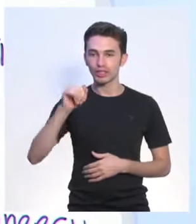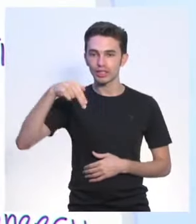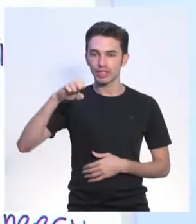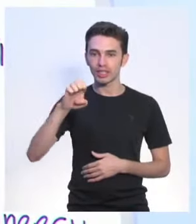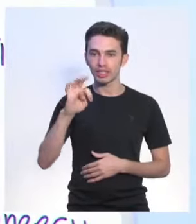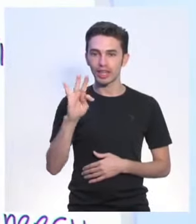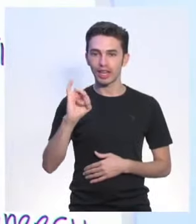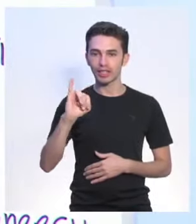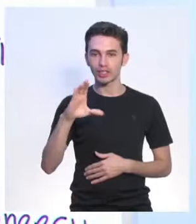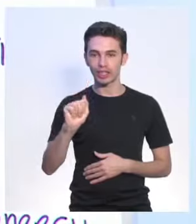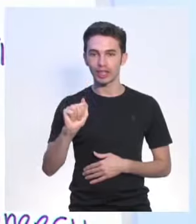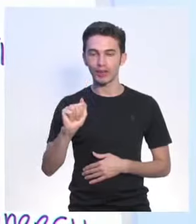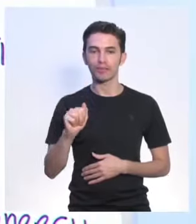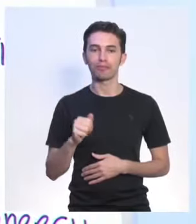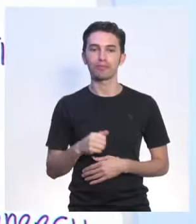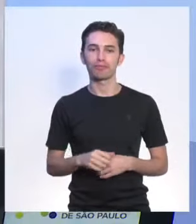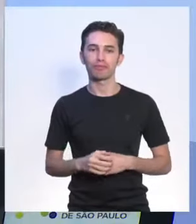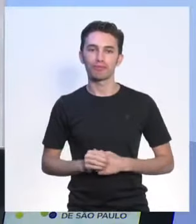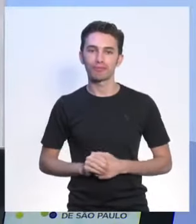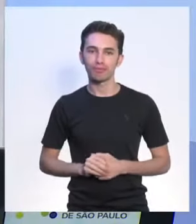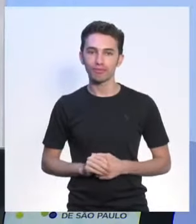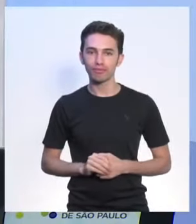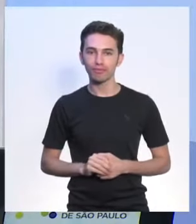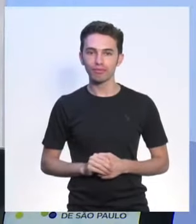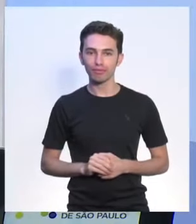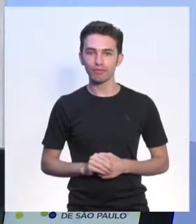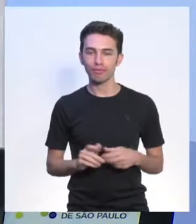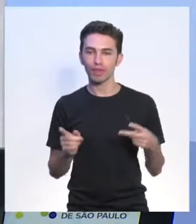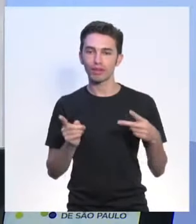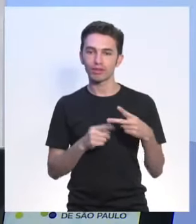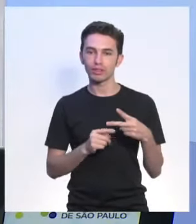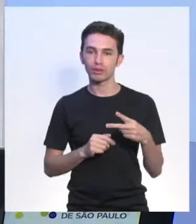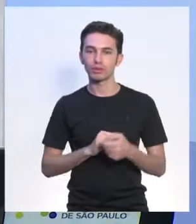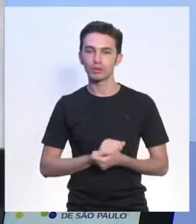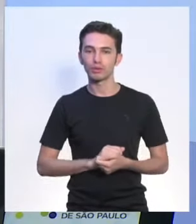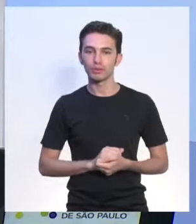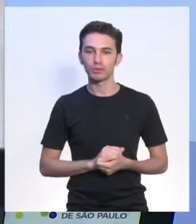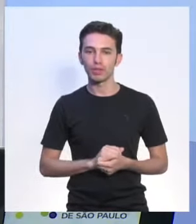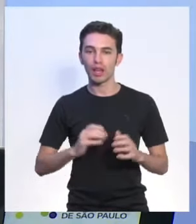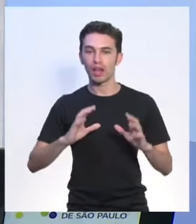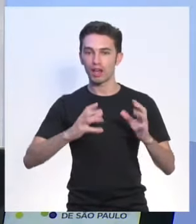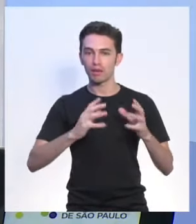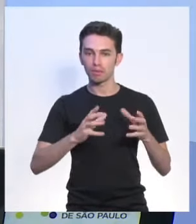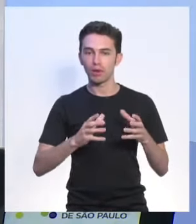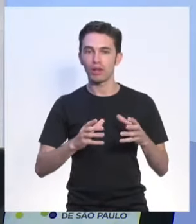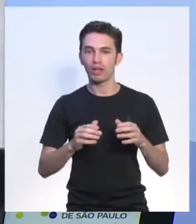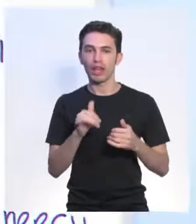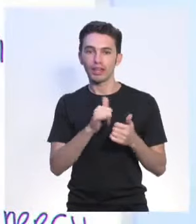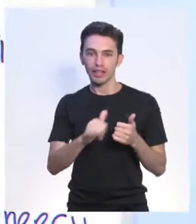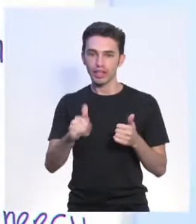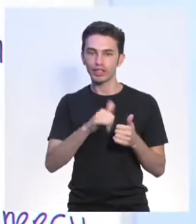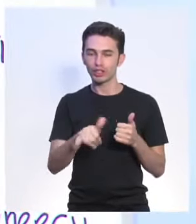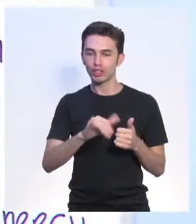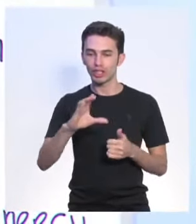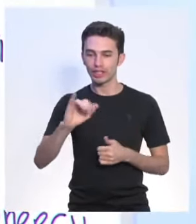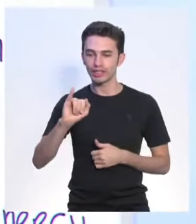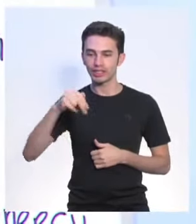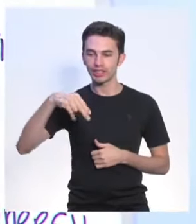The ball produces kinetic energy that turns into electrical energy. A bola produz energia